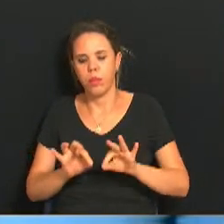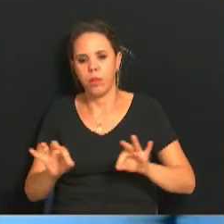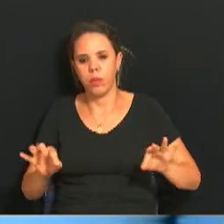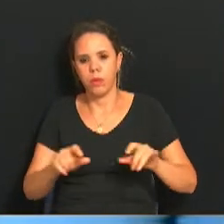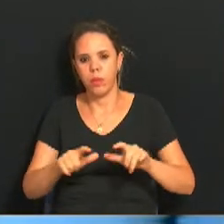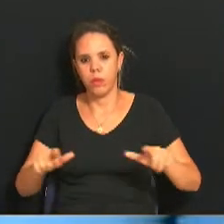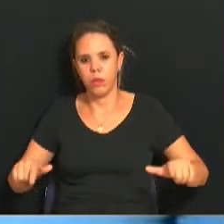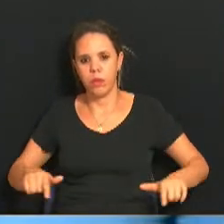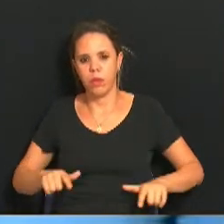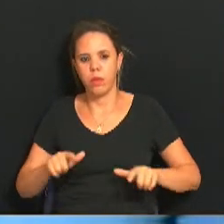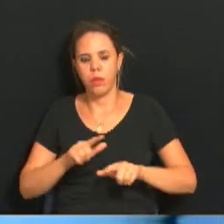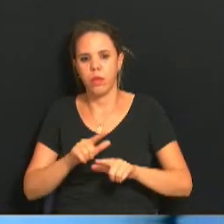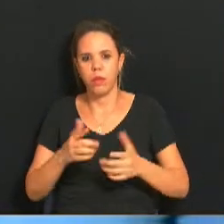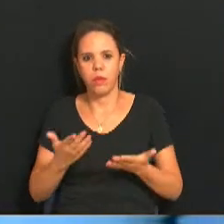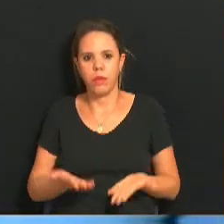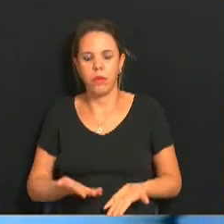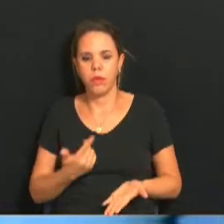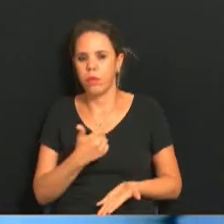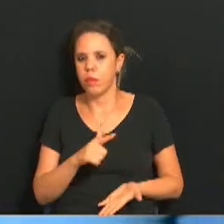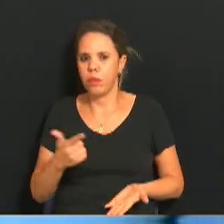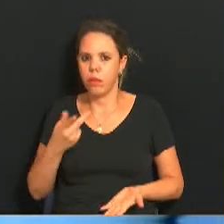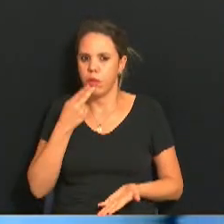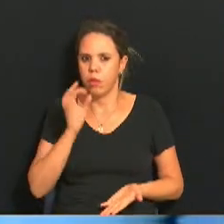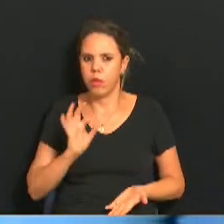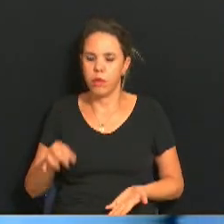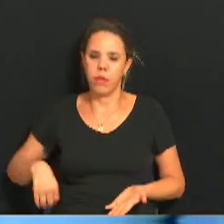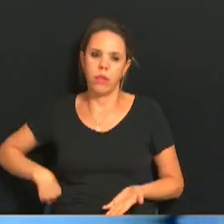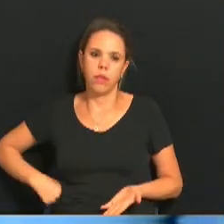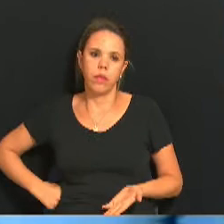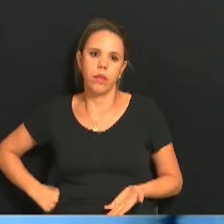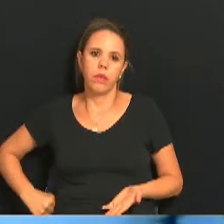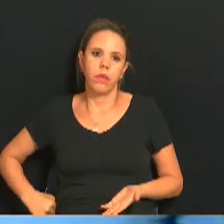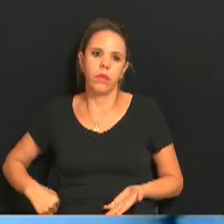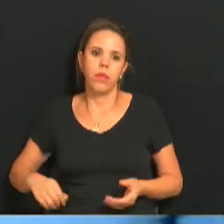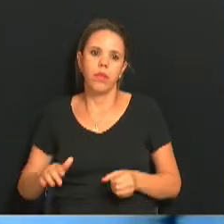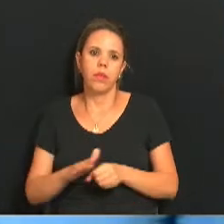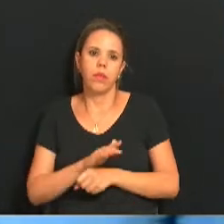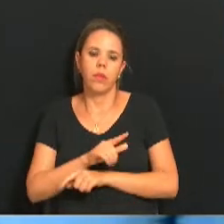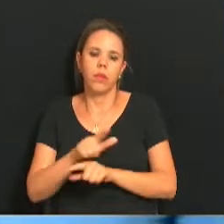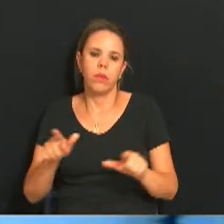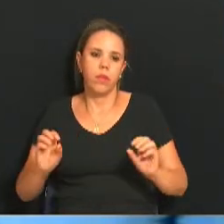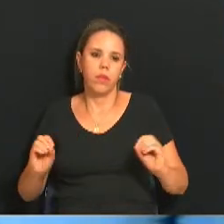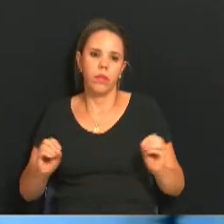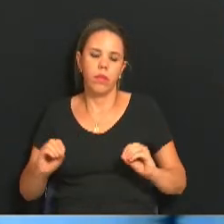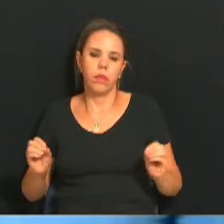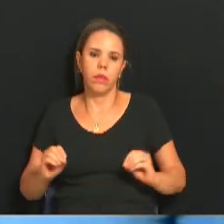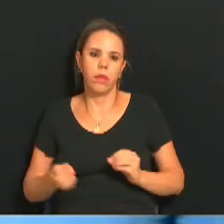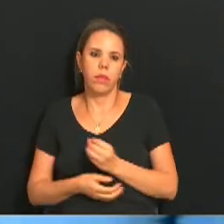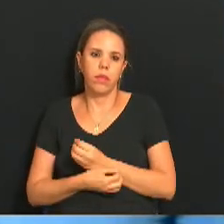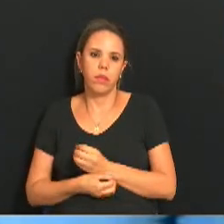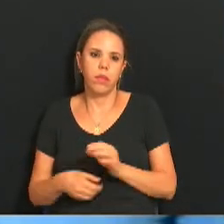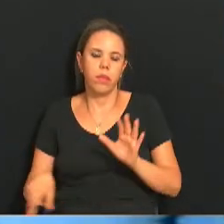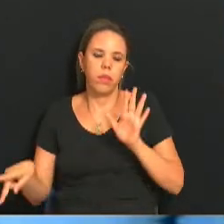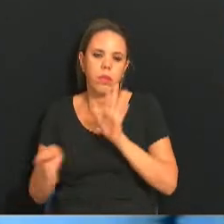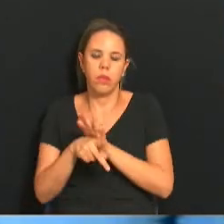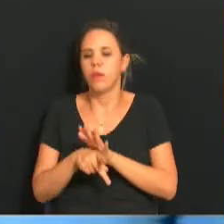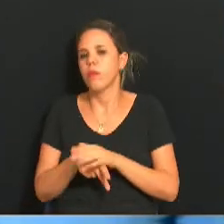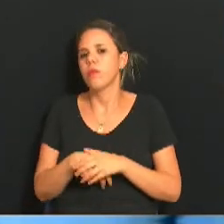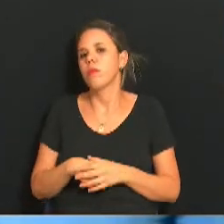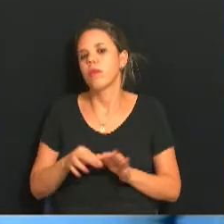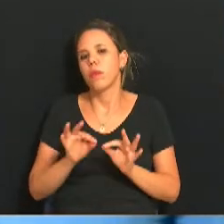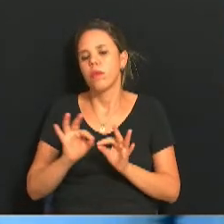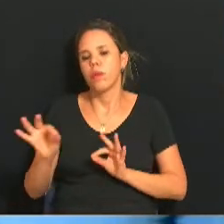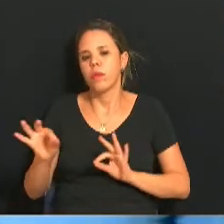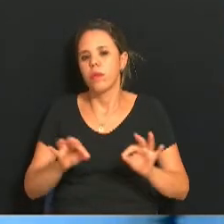que a gente entenda que nós não estamos falando da articulação de cheios e vazios né dado pela própria poligonal do